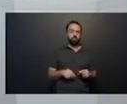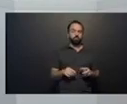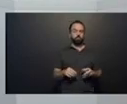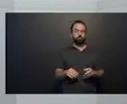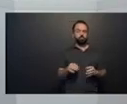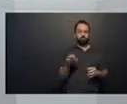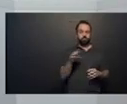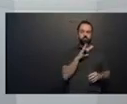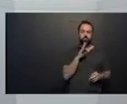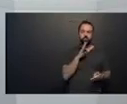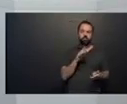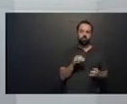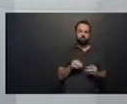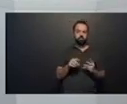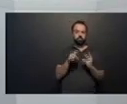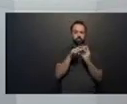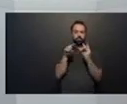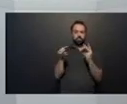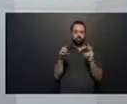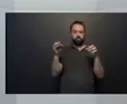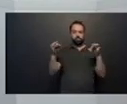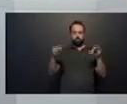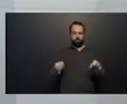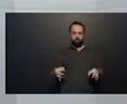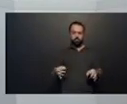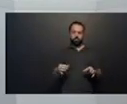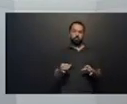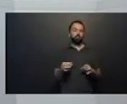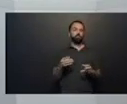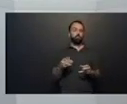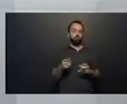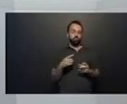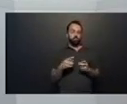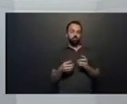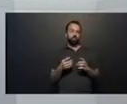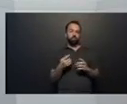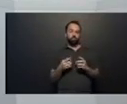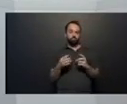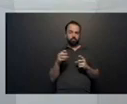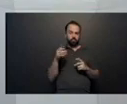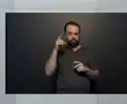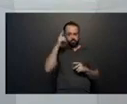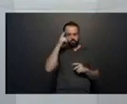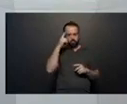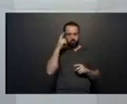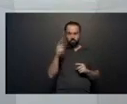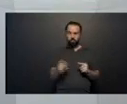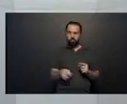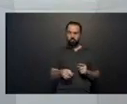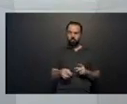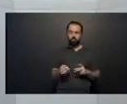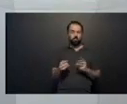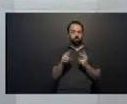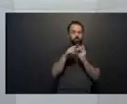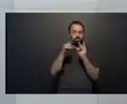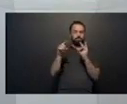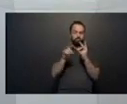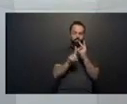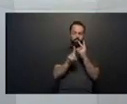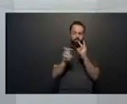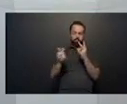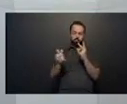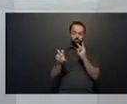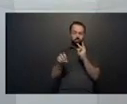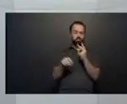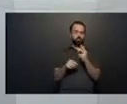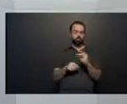exatas, podemos fazer estimativas e encontrar um valor aqui facilmente. Raiz quadrada de 15, ela está